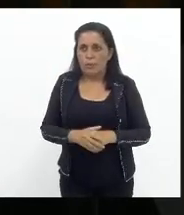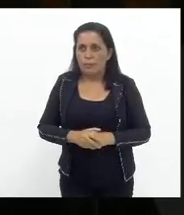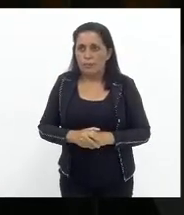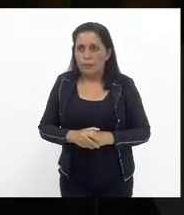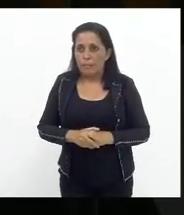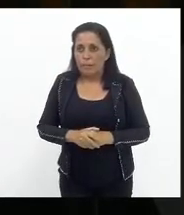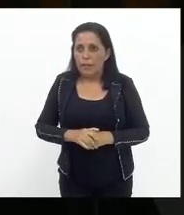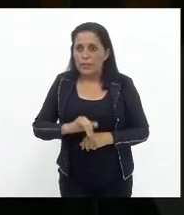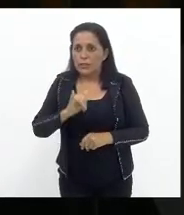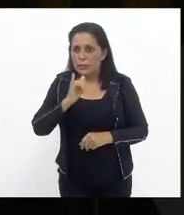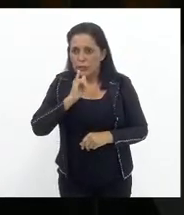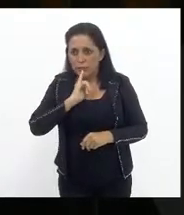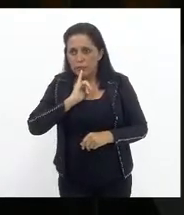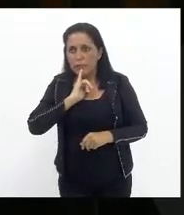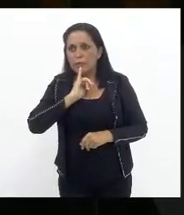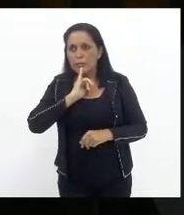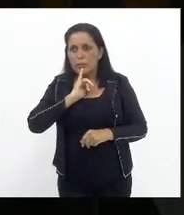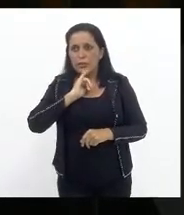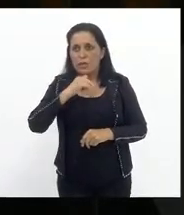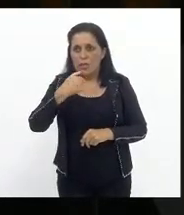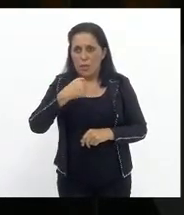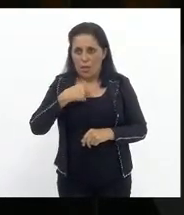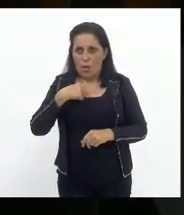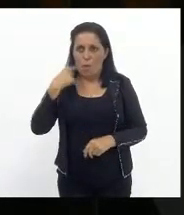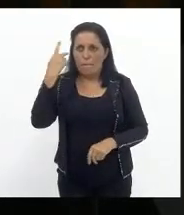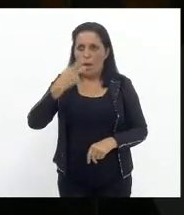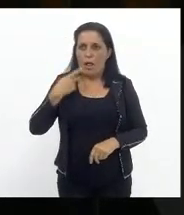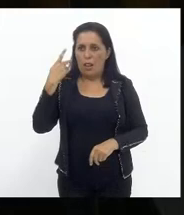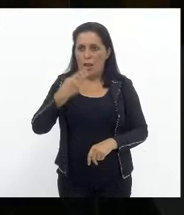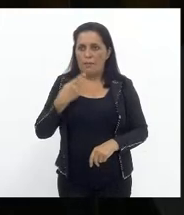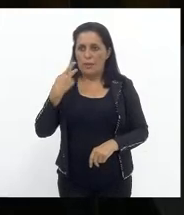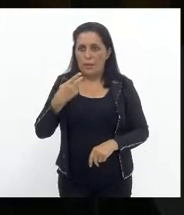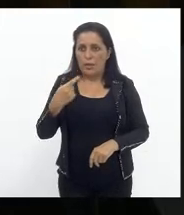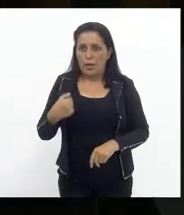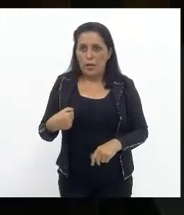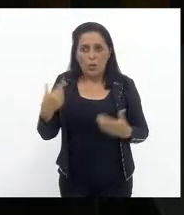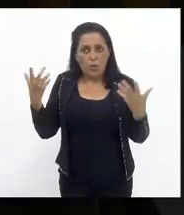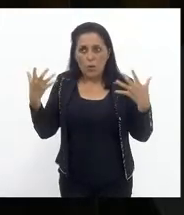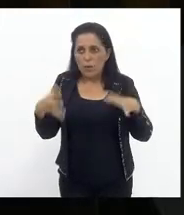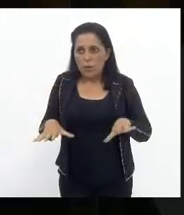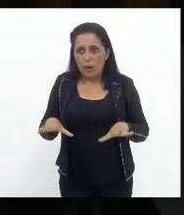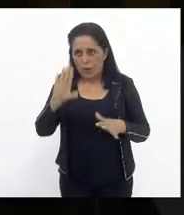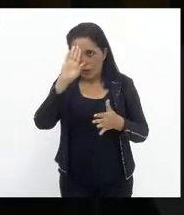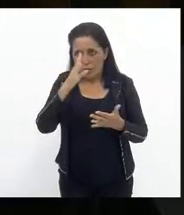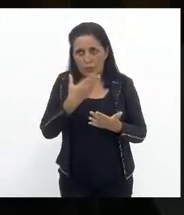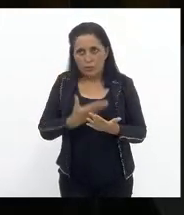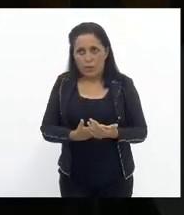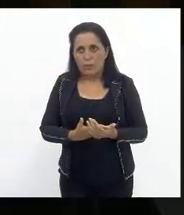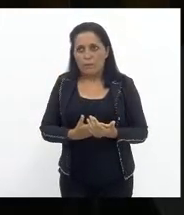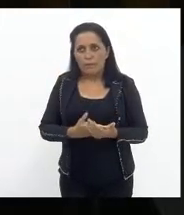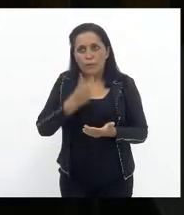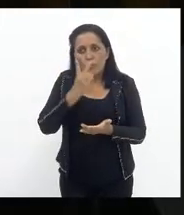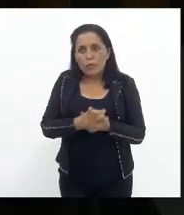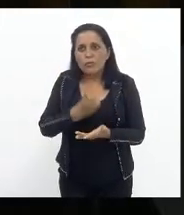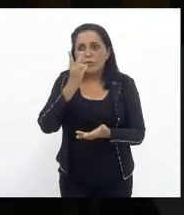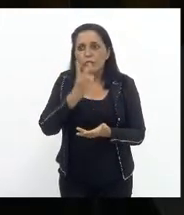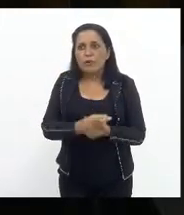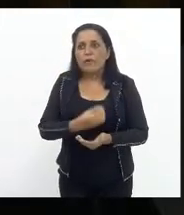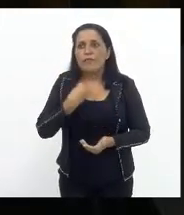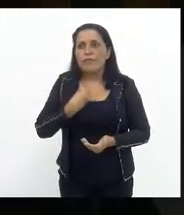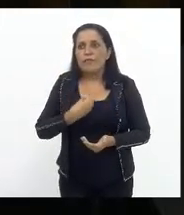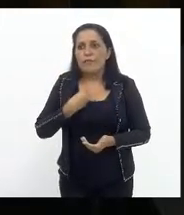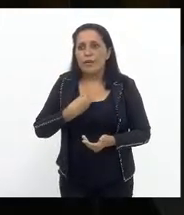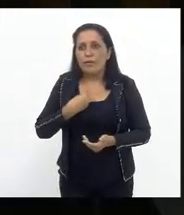E, infelizmente, eu, como parlamentar, eu não quero acreditar que vamos continuar vivendo